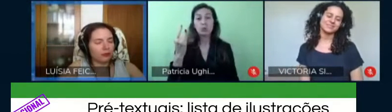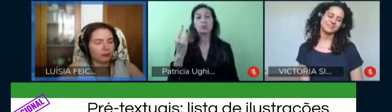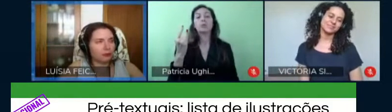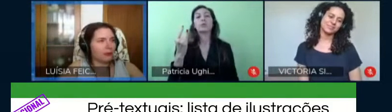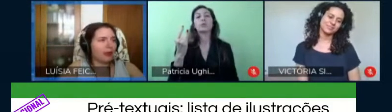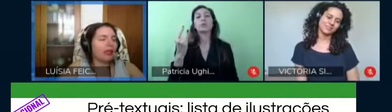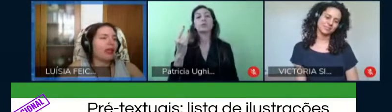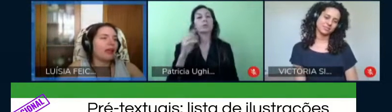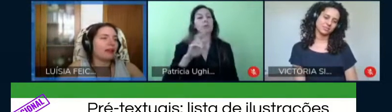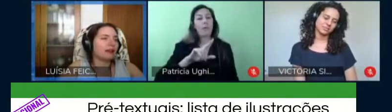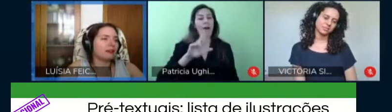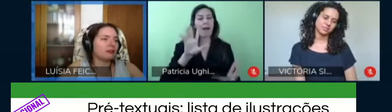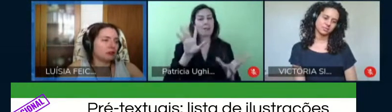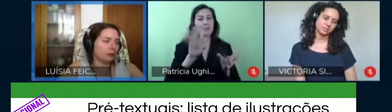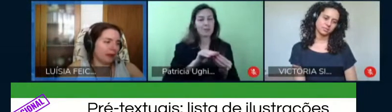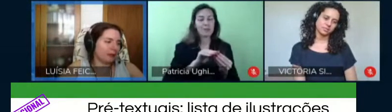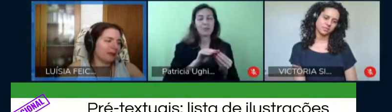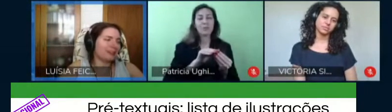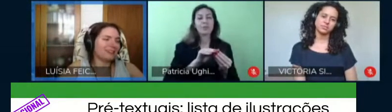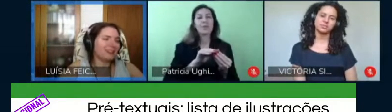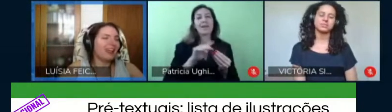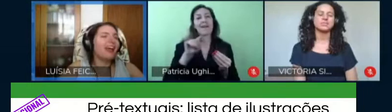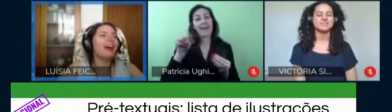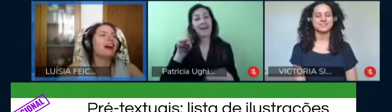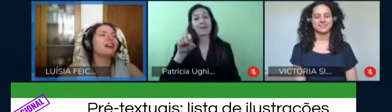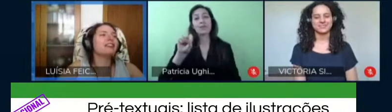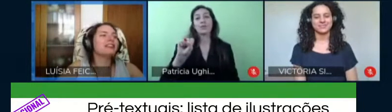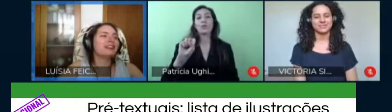não é o resumo, é o sumário.